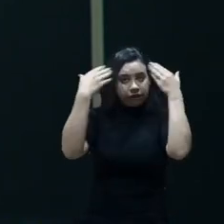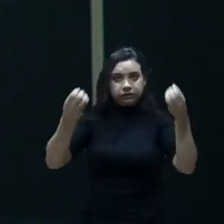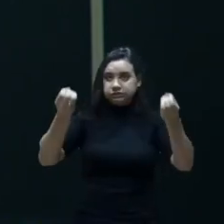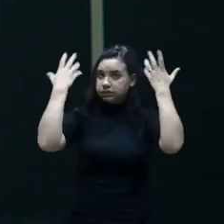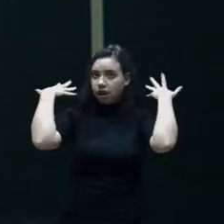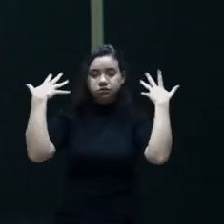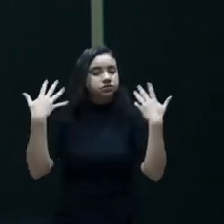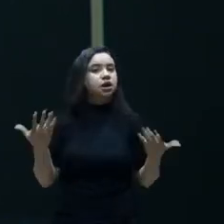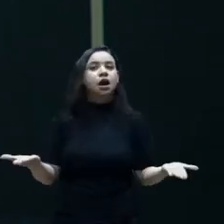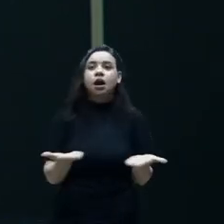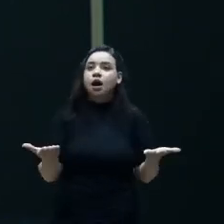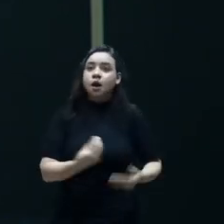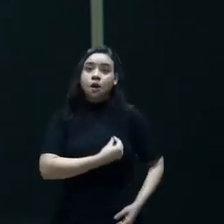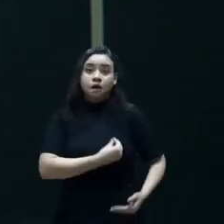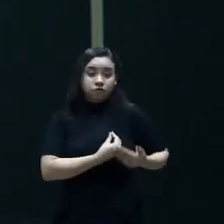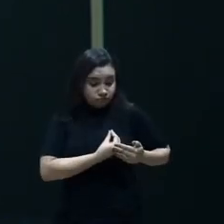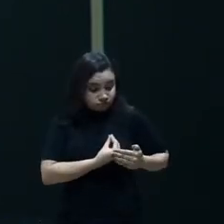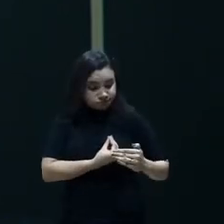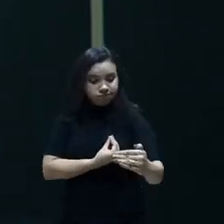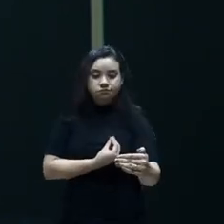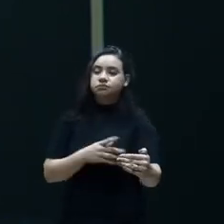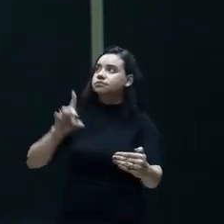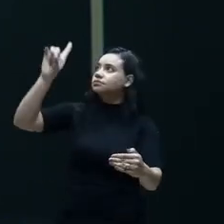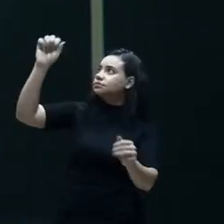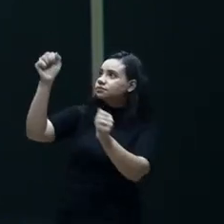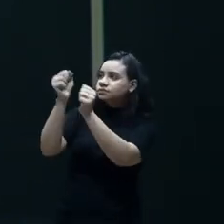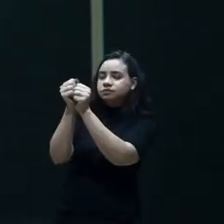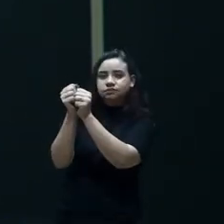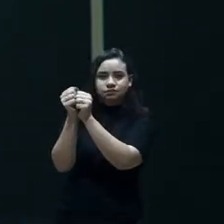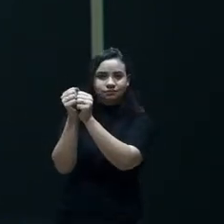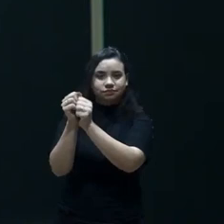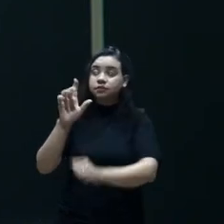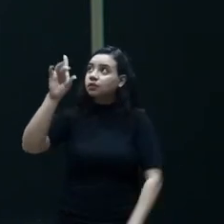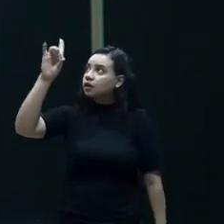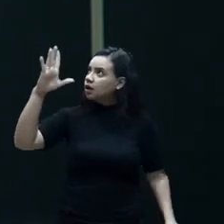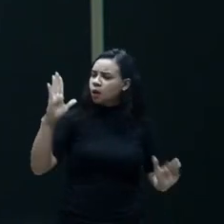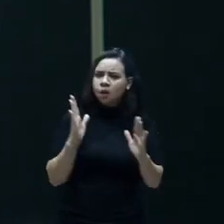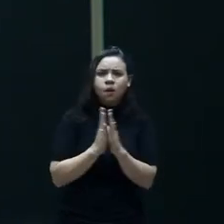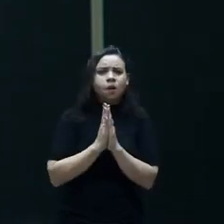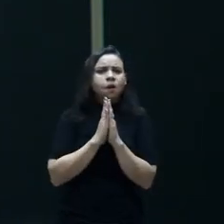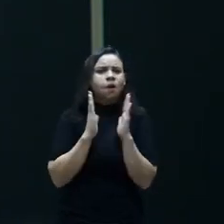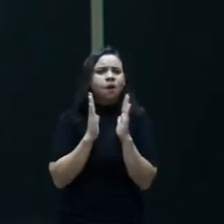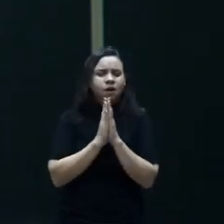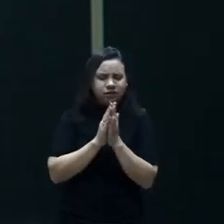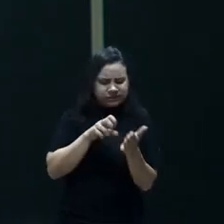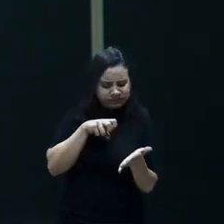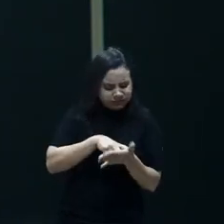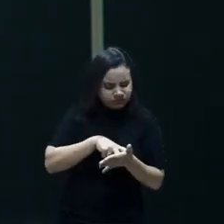Começa uma vida com Deus a partir de hoje. Um momento de oração. Você sabe o que tem te atrapalhado.